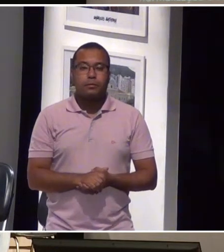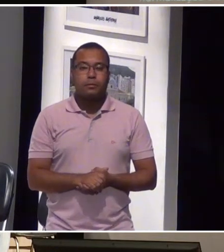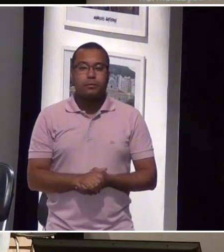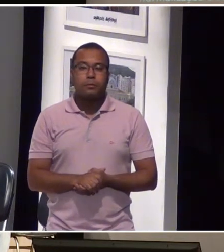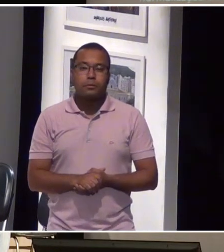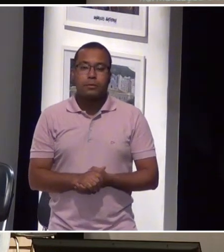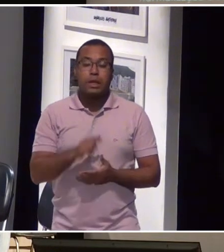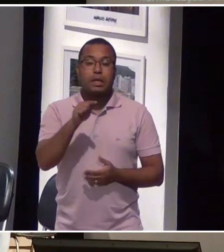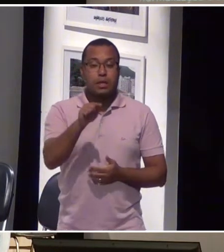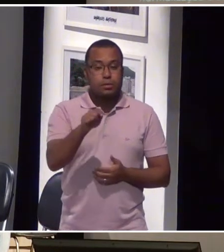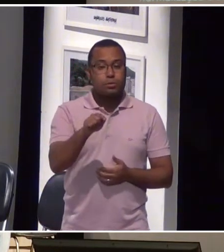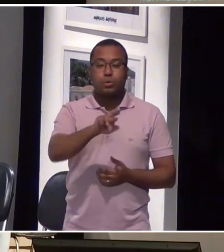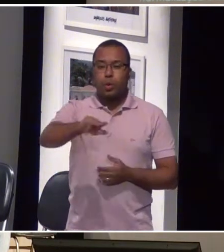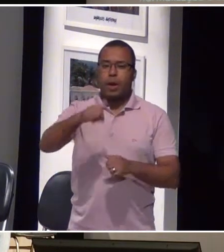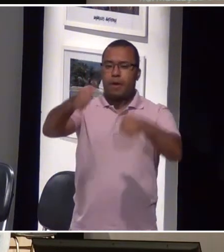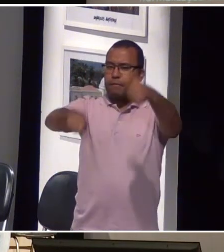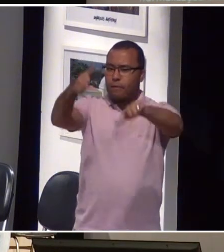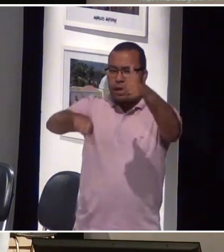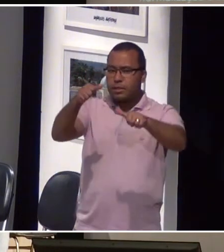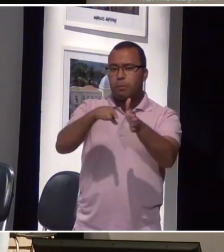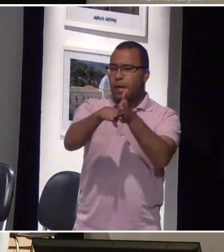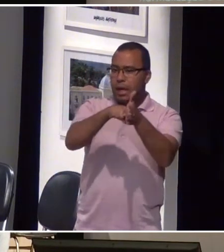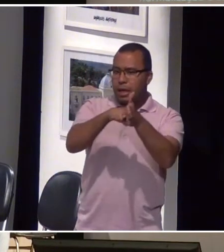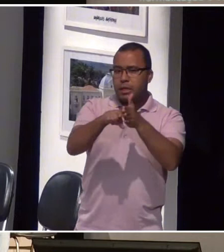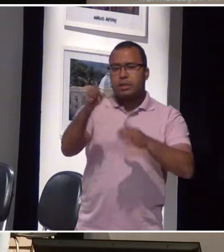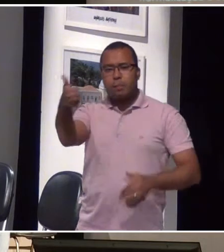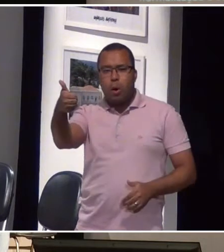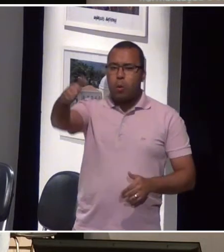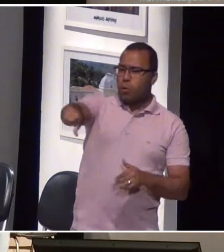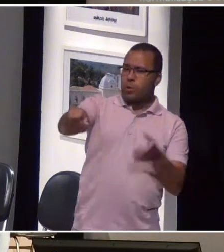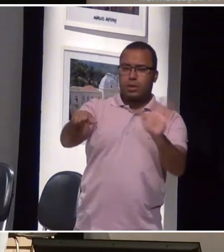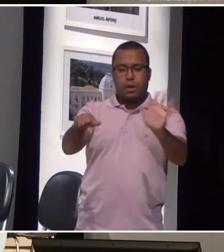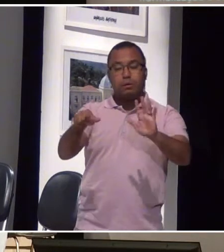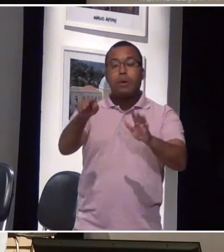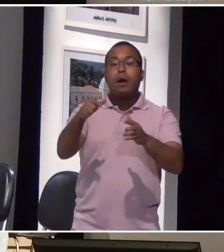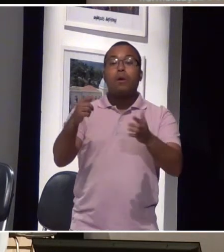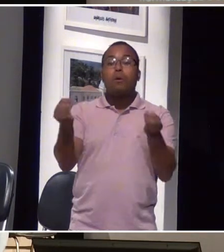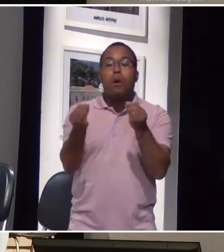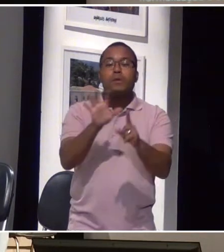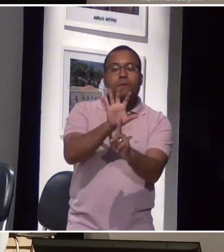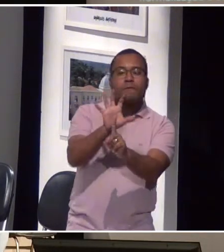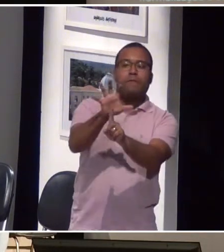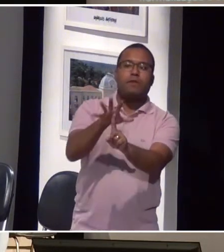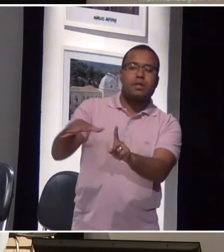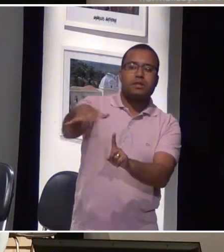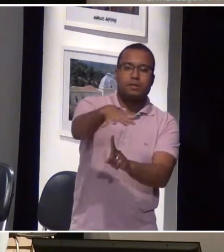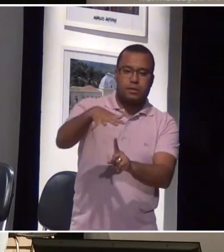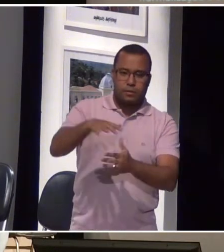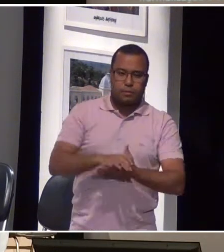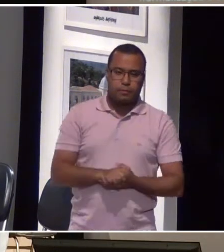isso não se trata aqui de uma avaliação, de uma análise, se isso é bom ou se isso é ruim, mas dos efeitos que isso